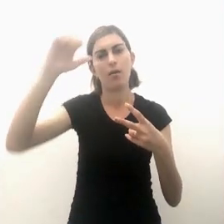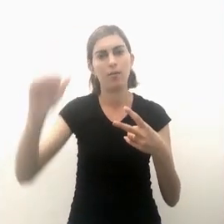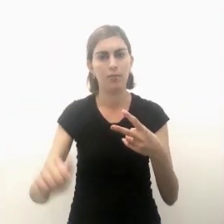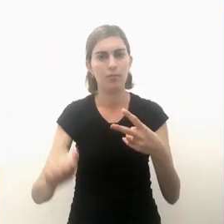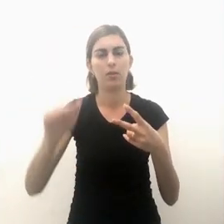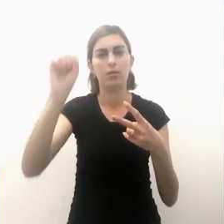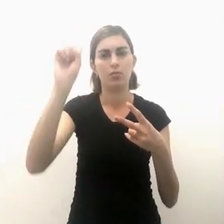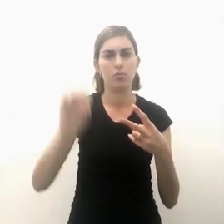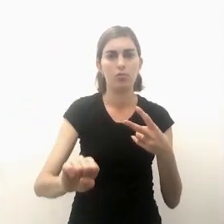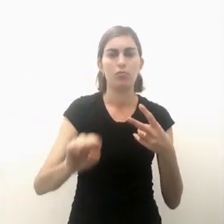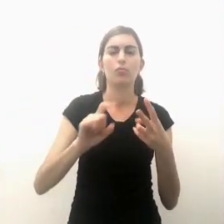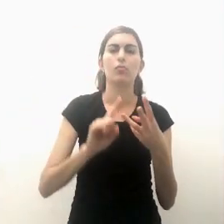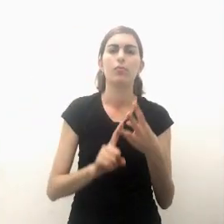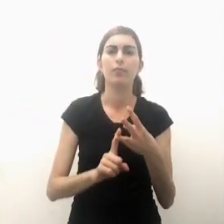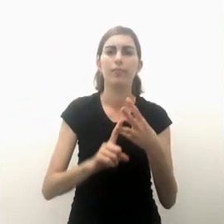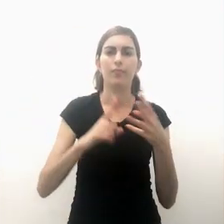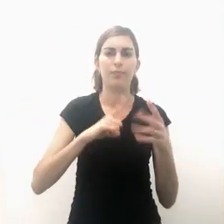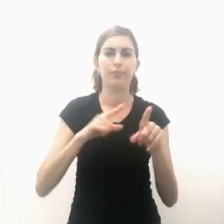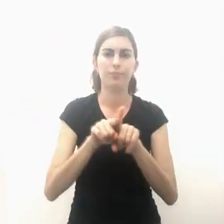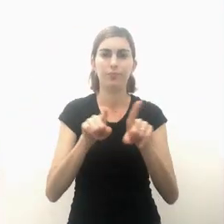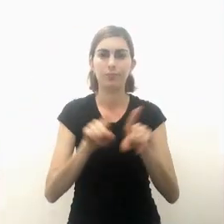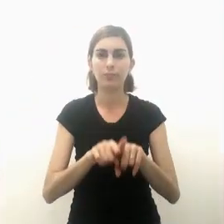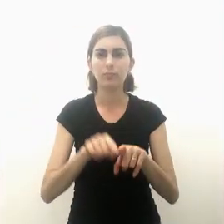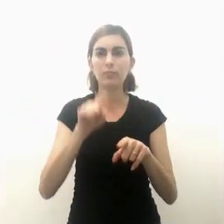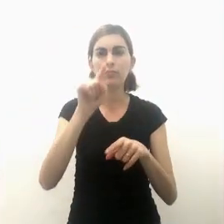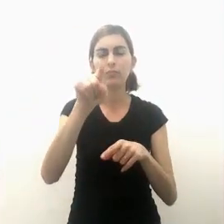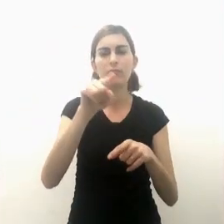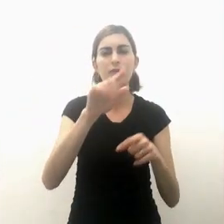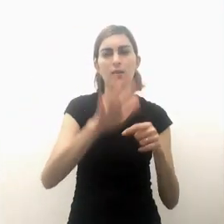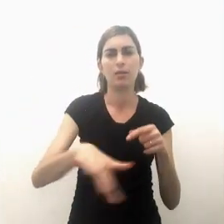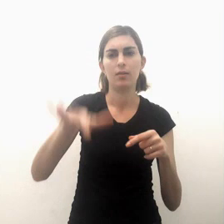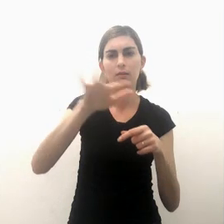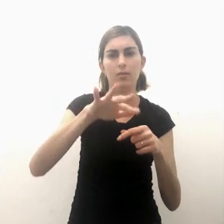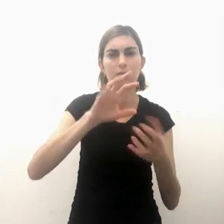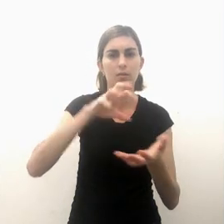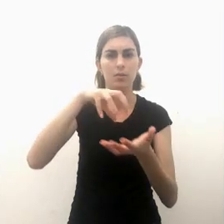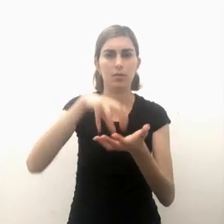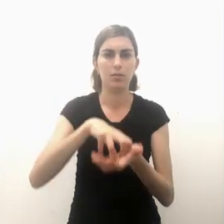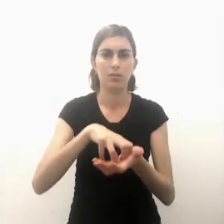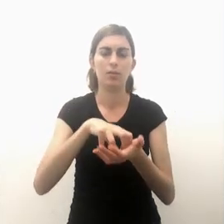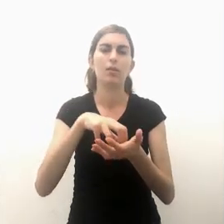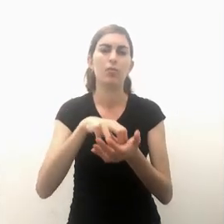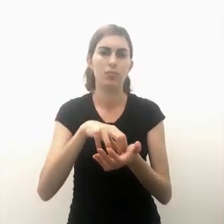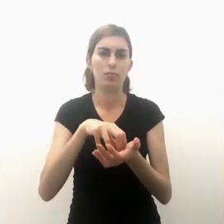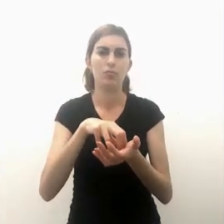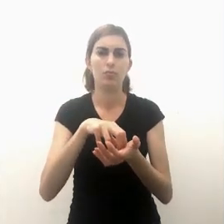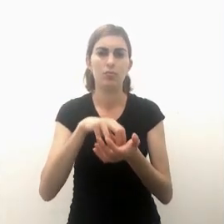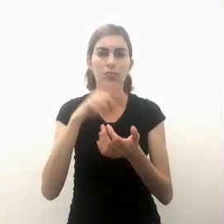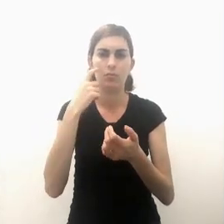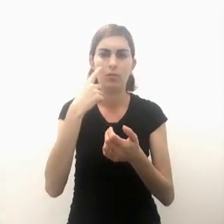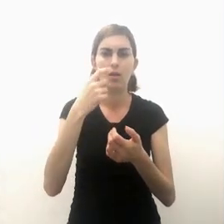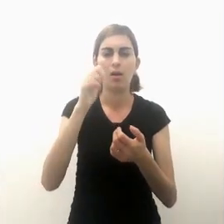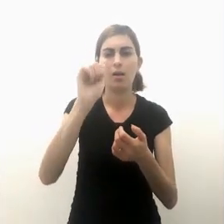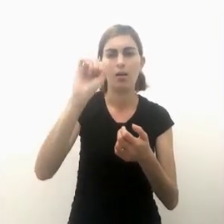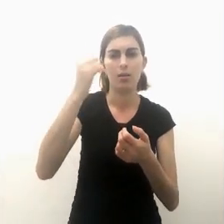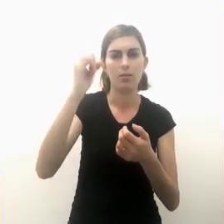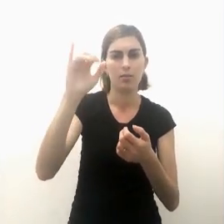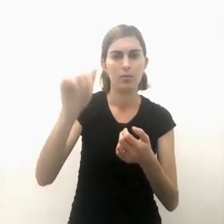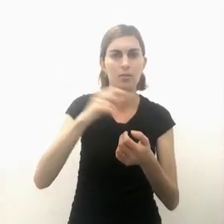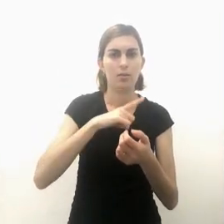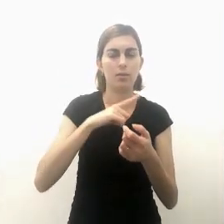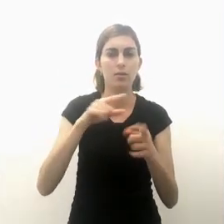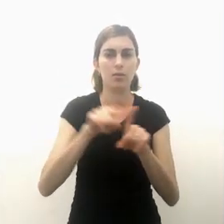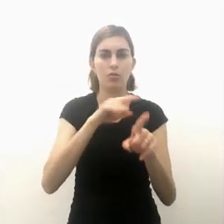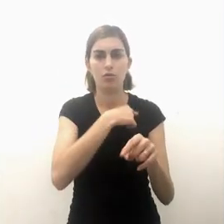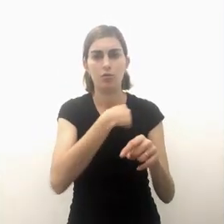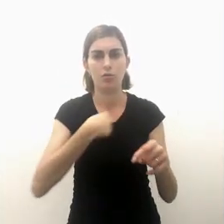a África do Sul, tá? Vamos ter também ali na região mais central da Ásia, vamos